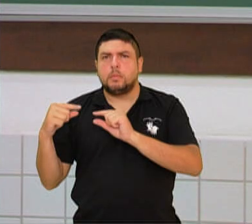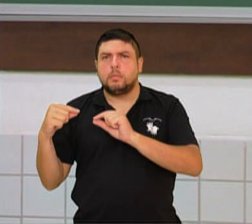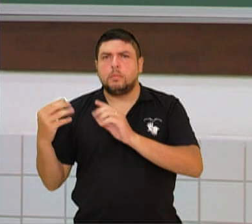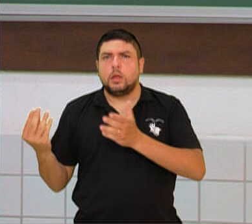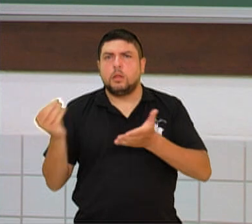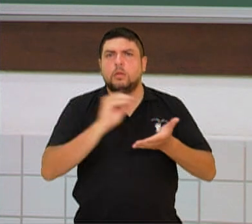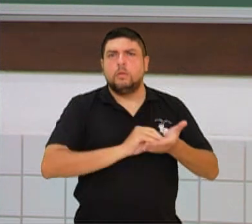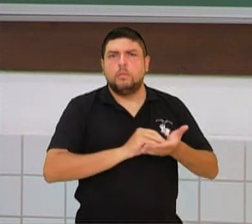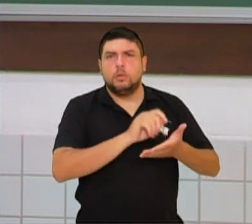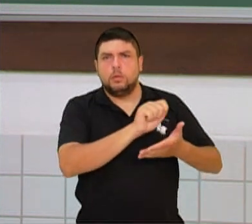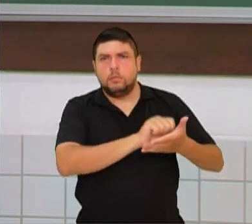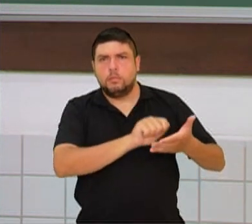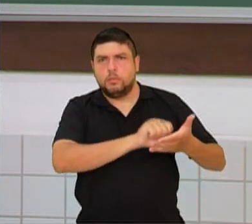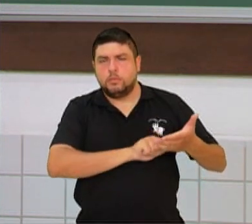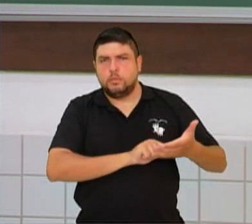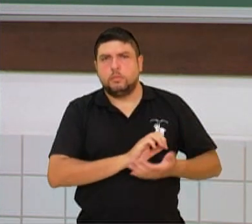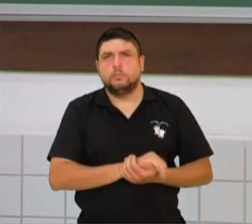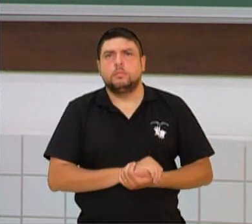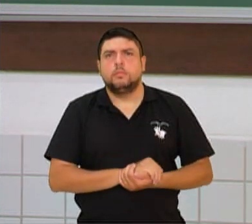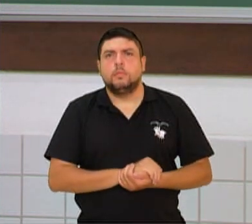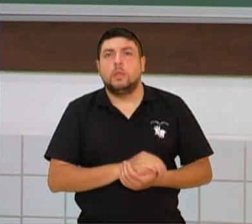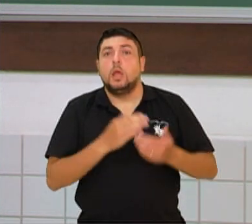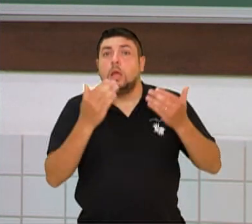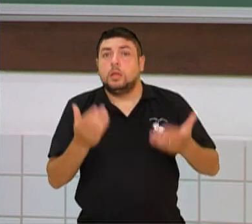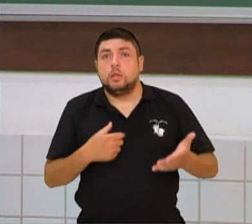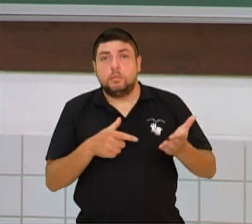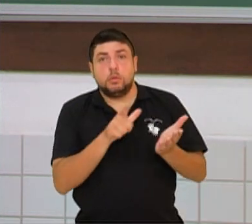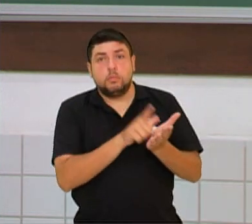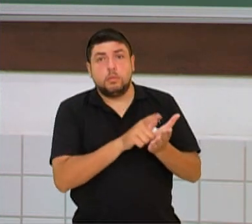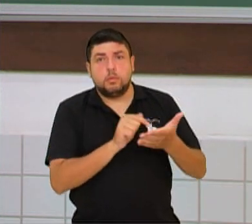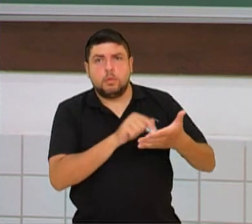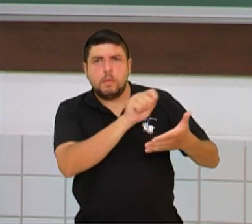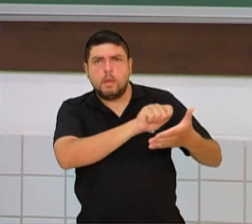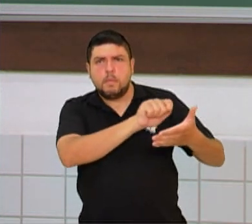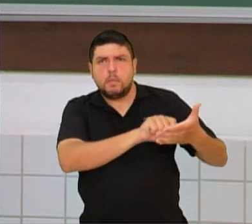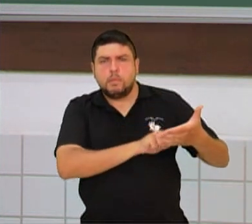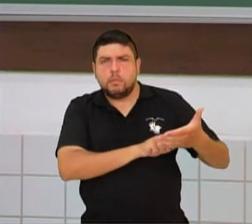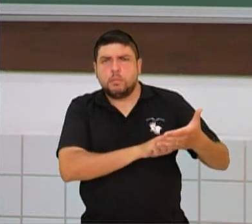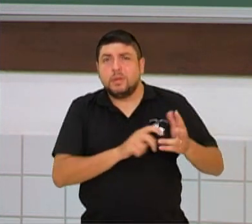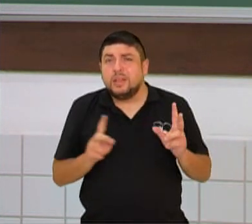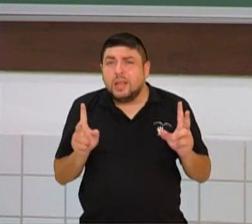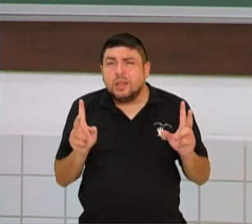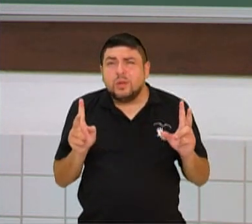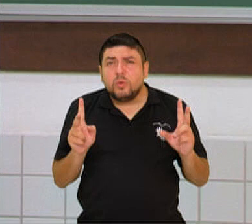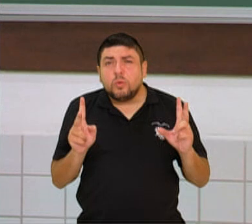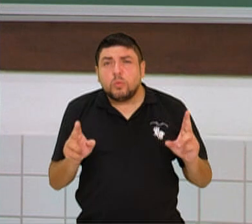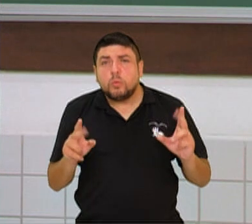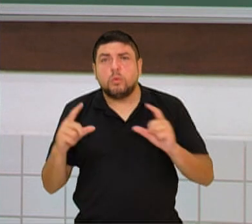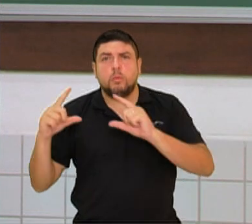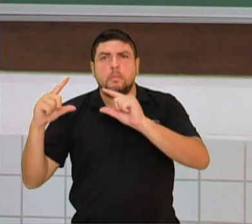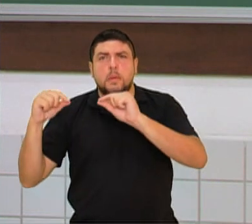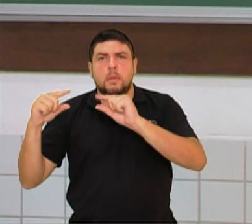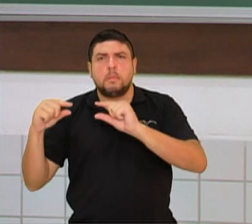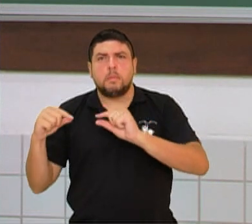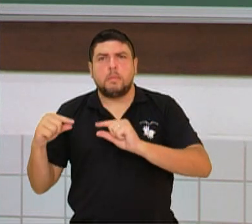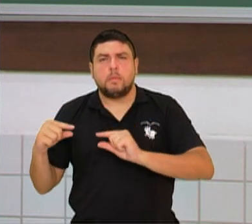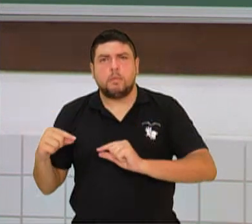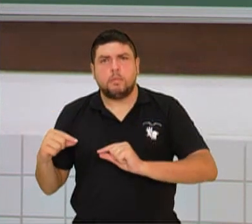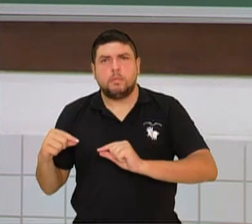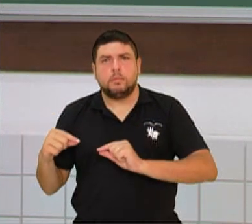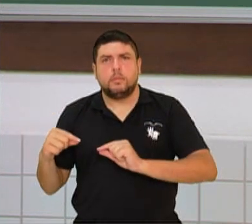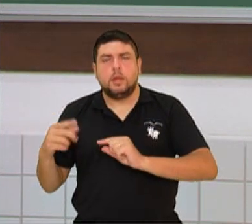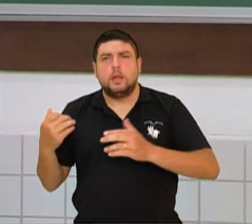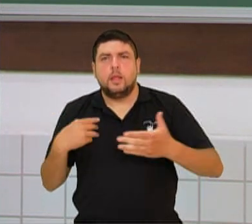né? Então, tá ali exatamente o que um perguntou, o que o outro respondeu e aparece ali